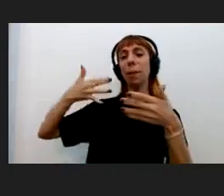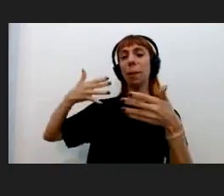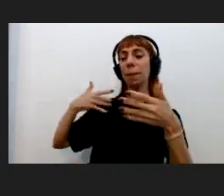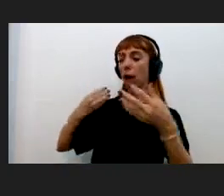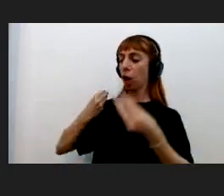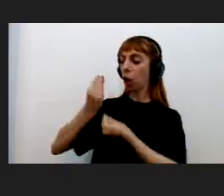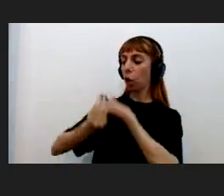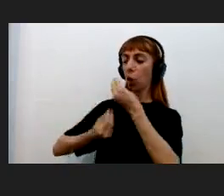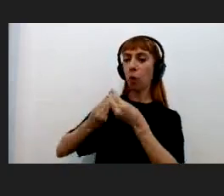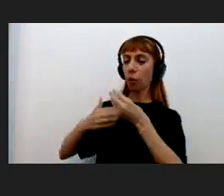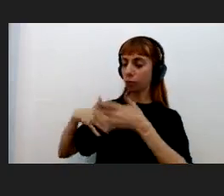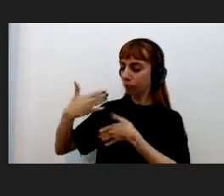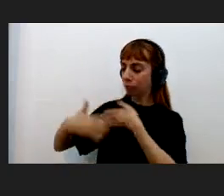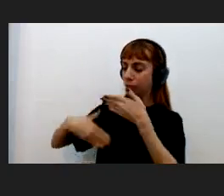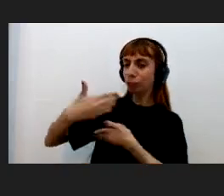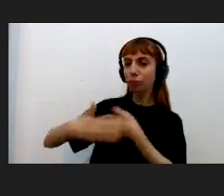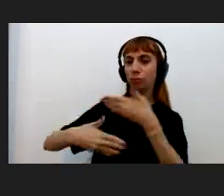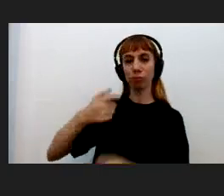pouco desse resquício